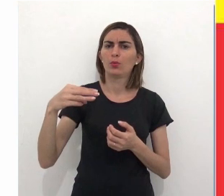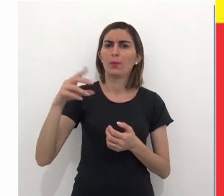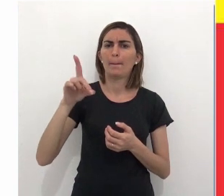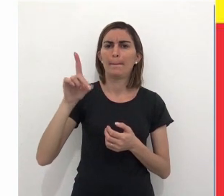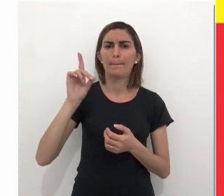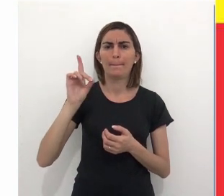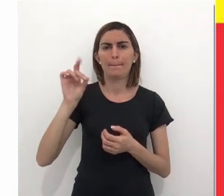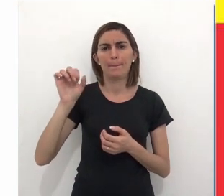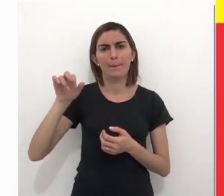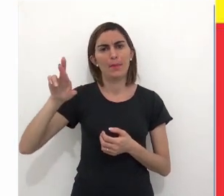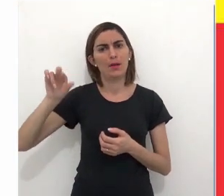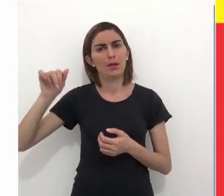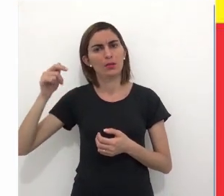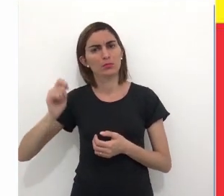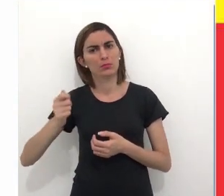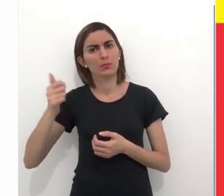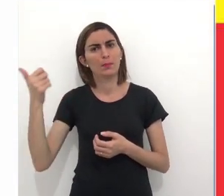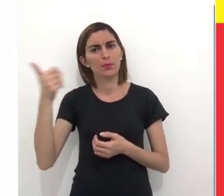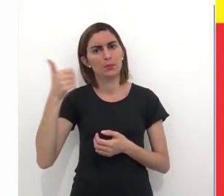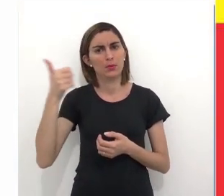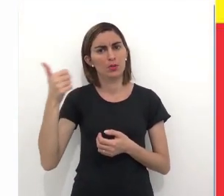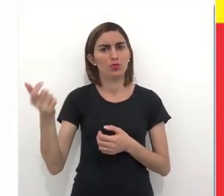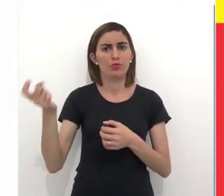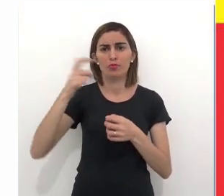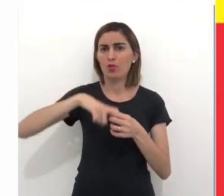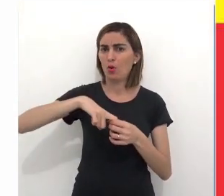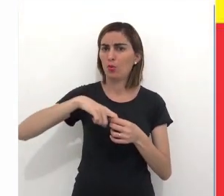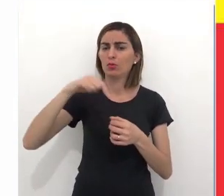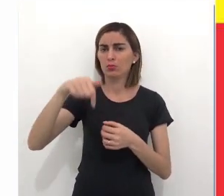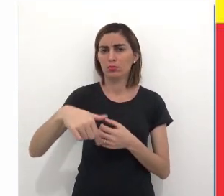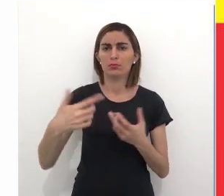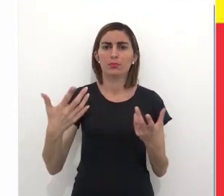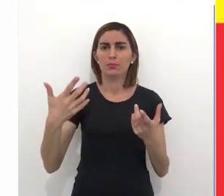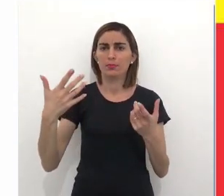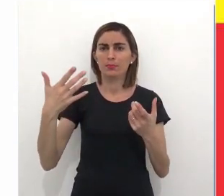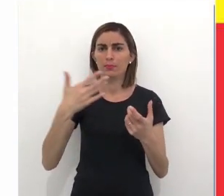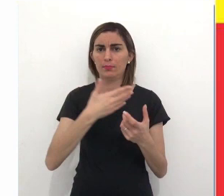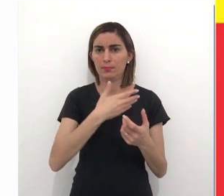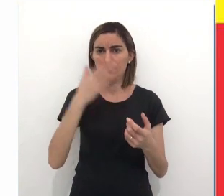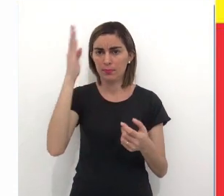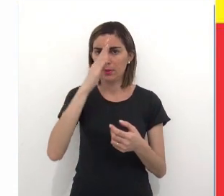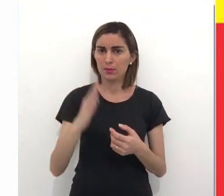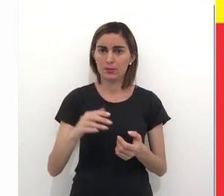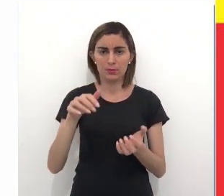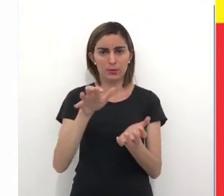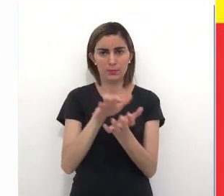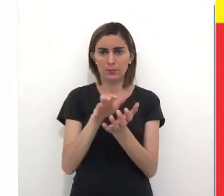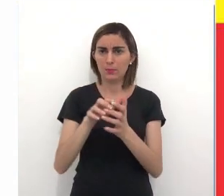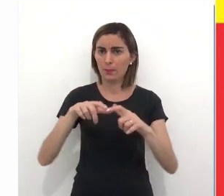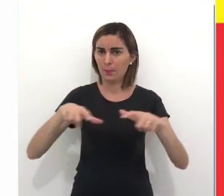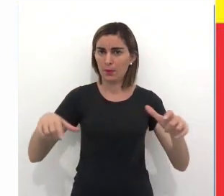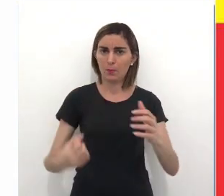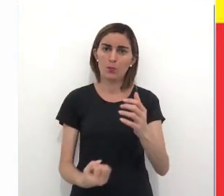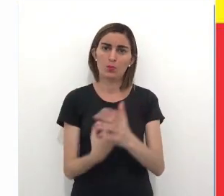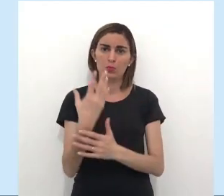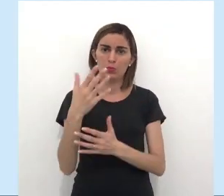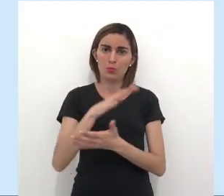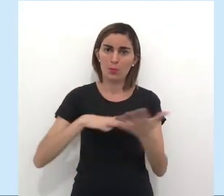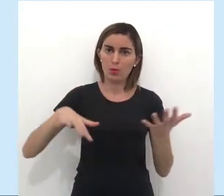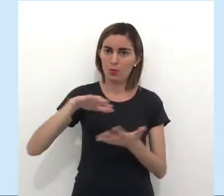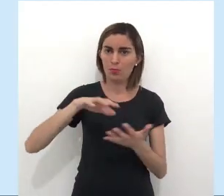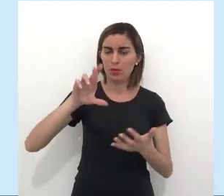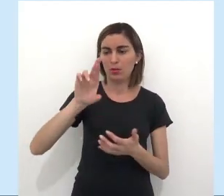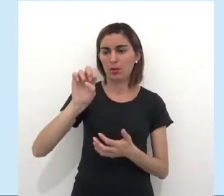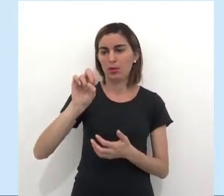Pedro I ao trono do Brasil, por parte do restaurador. Observe, em Pernambuco surgiu um